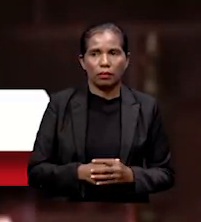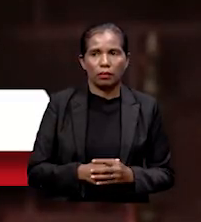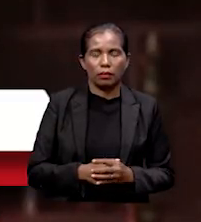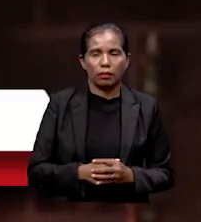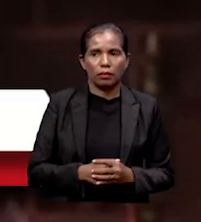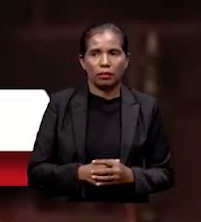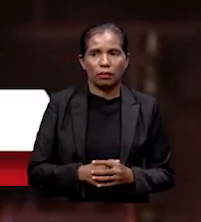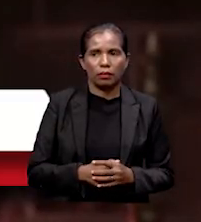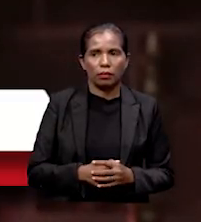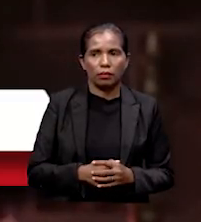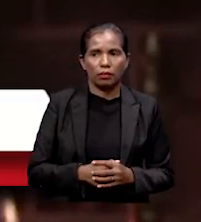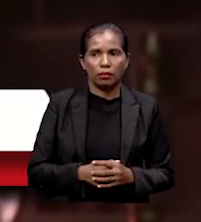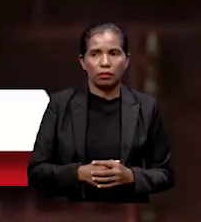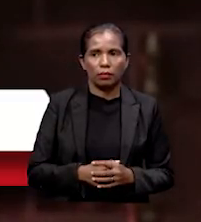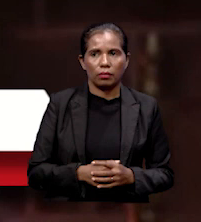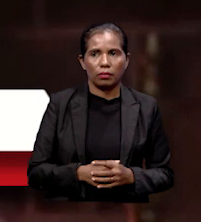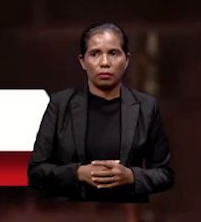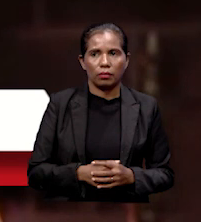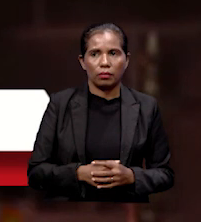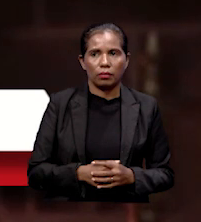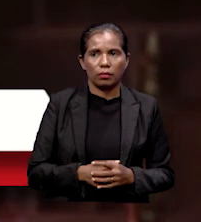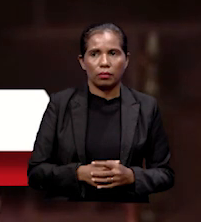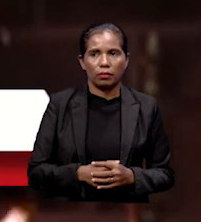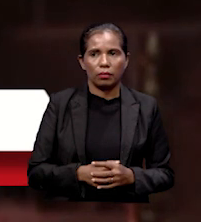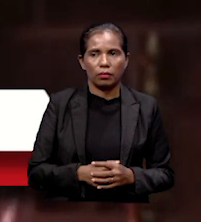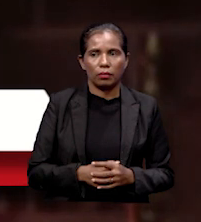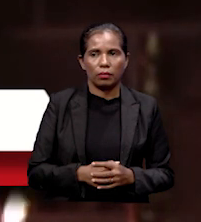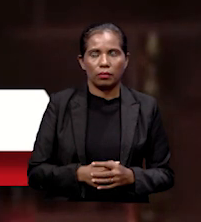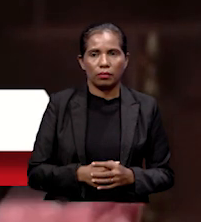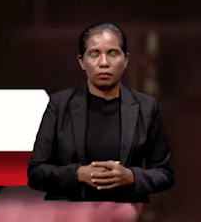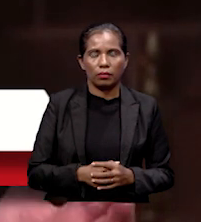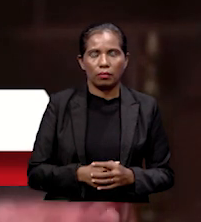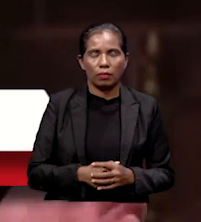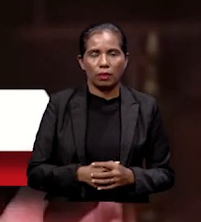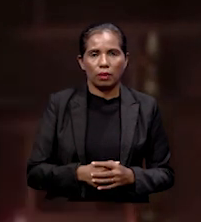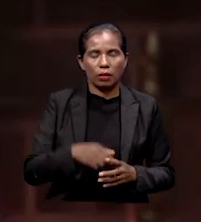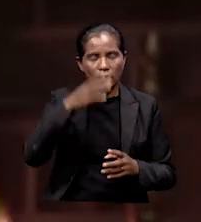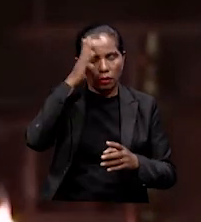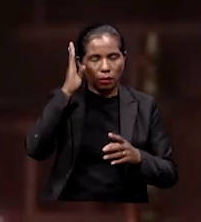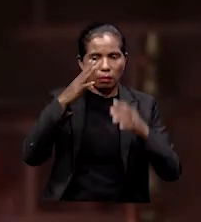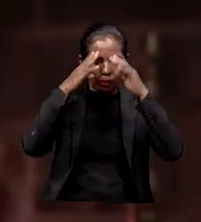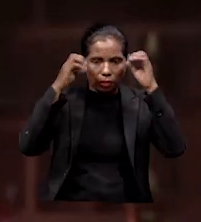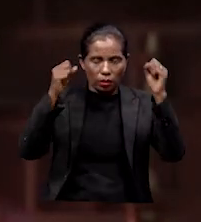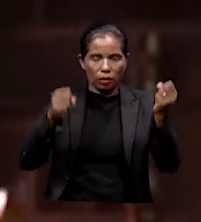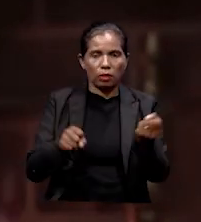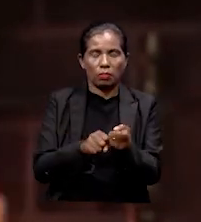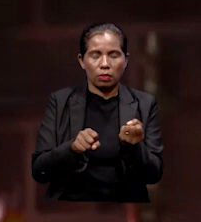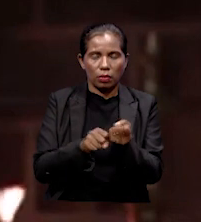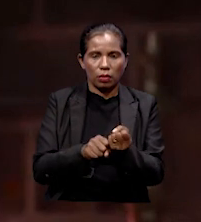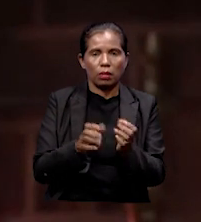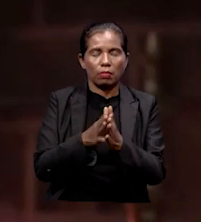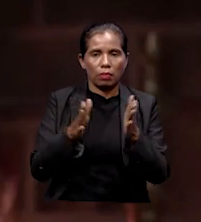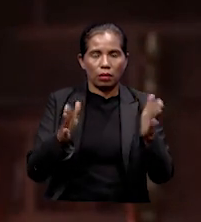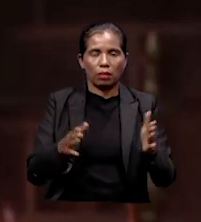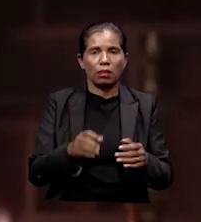you, first of all, Mr. President, for your big support. Senhor Presidente, Rusita Botnia suporta Macas no liderança.